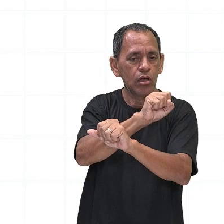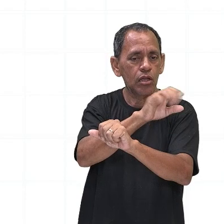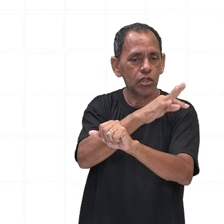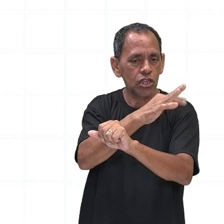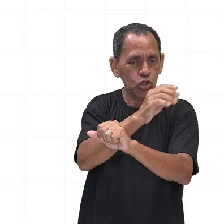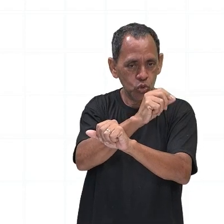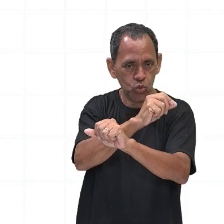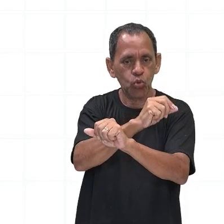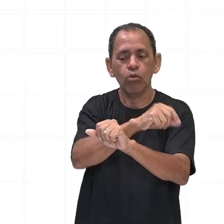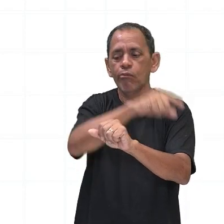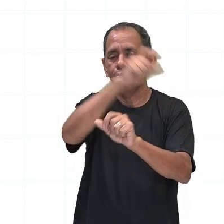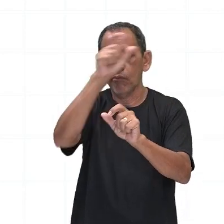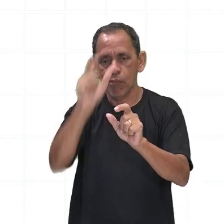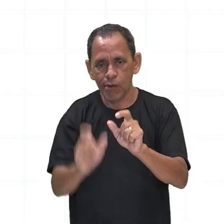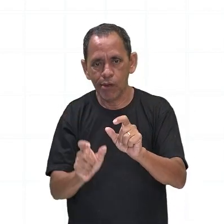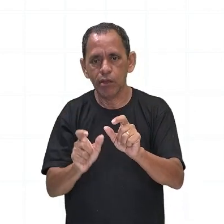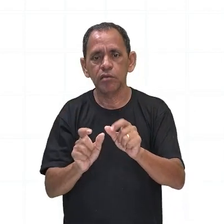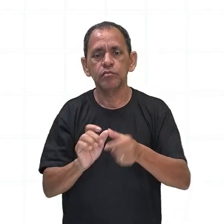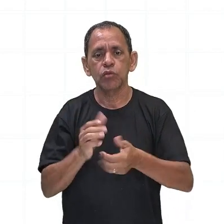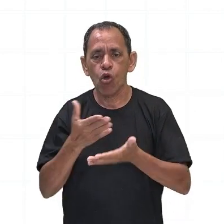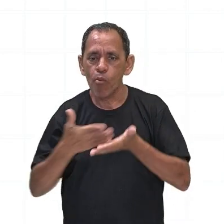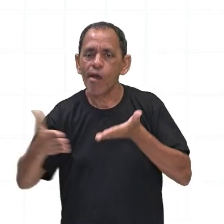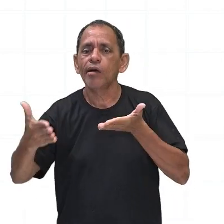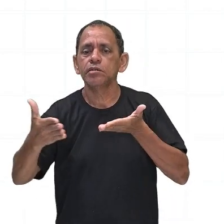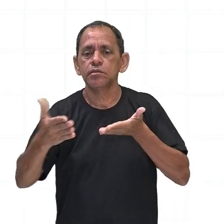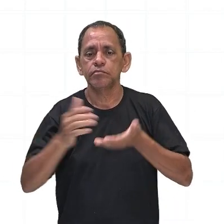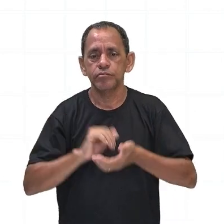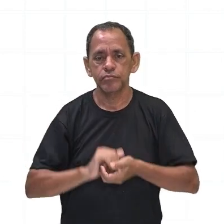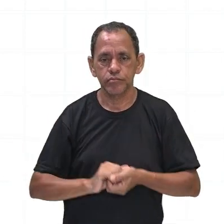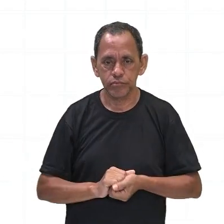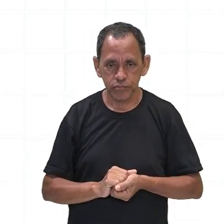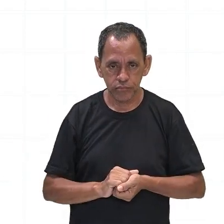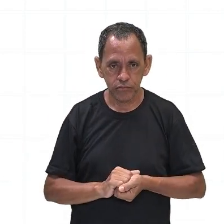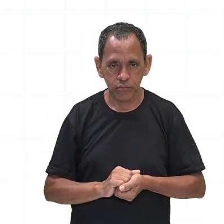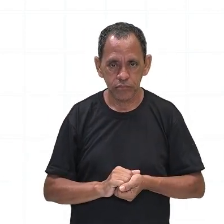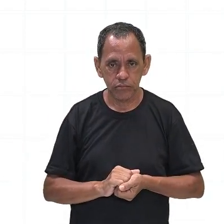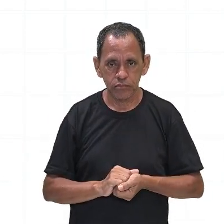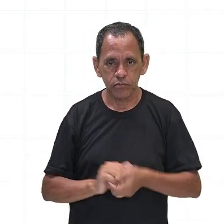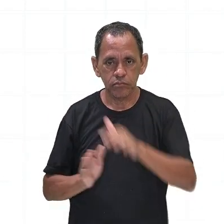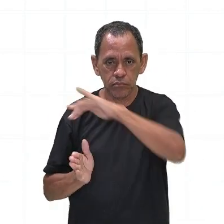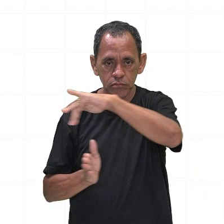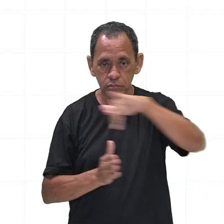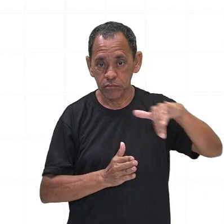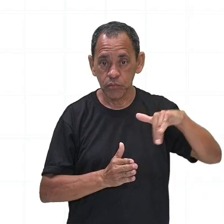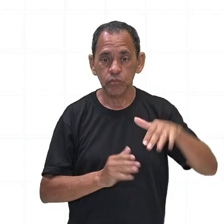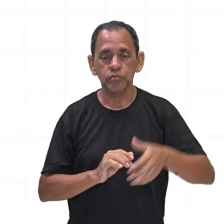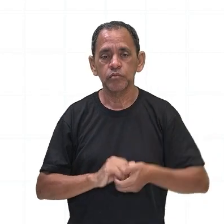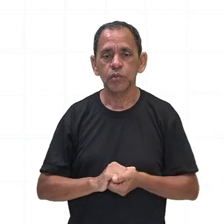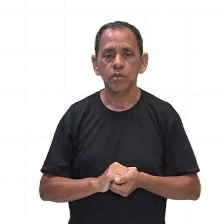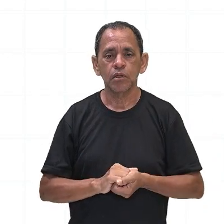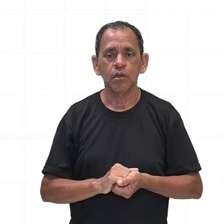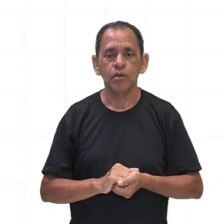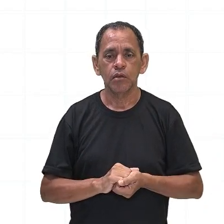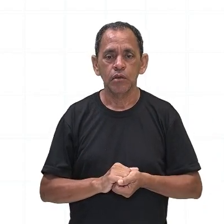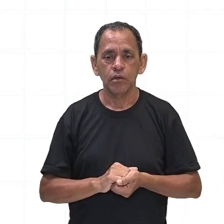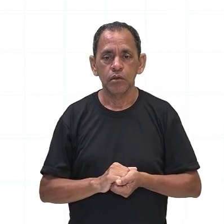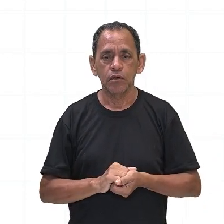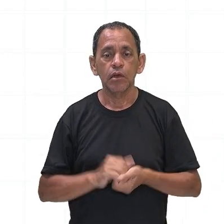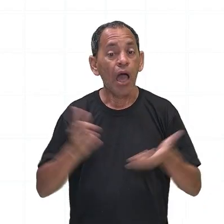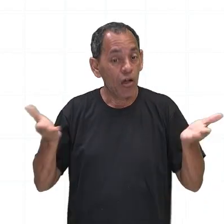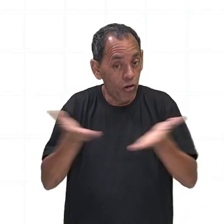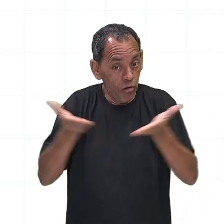esse termo da oração, ok? Agora, vamos continuar, certo? Já vimos aí o